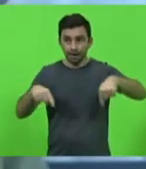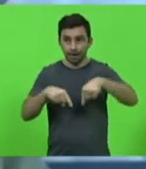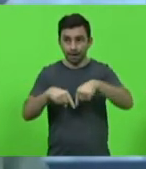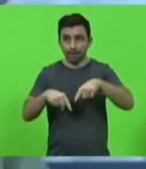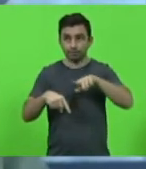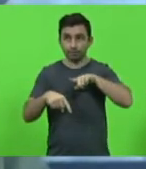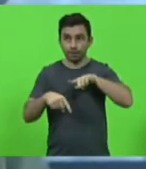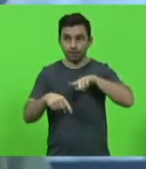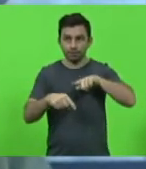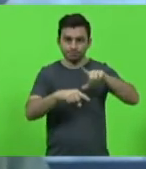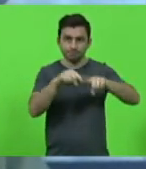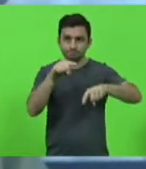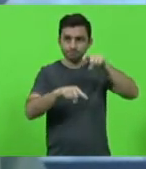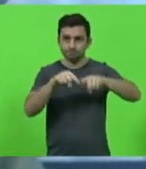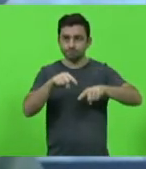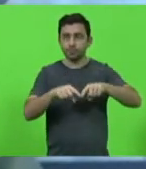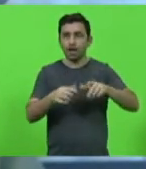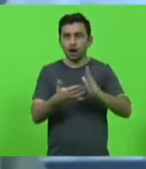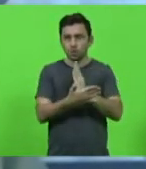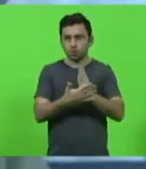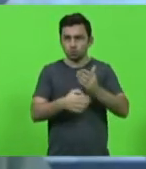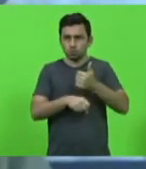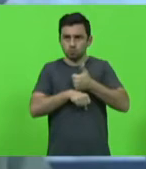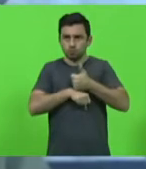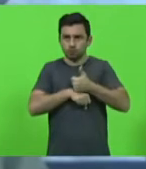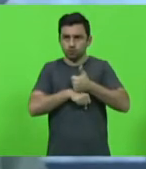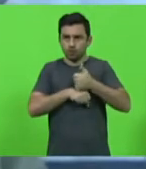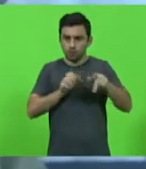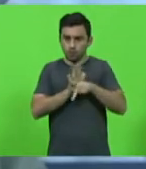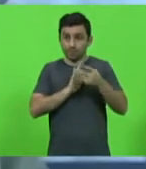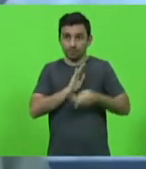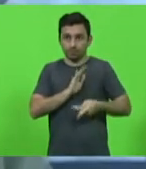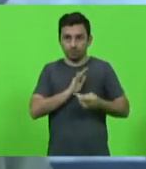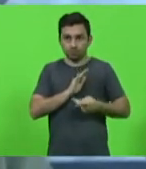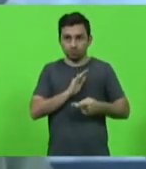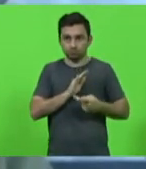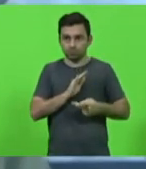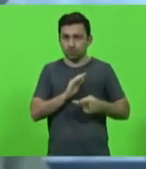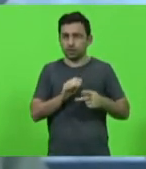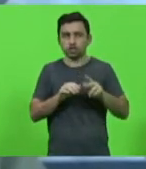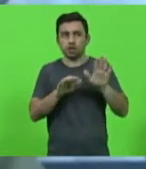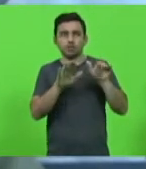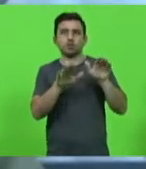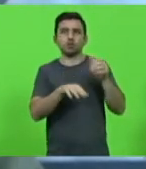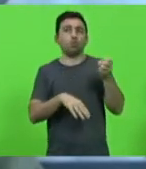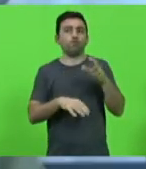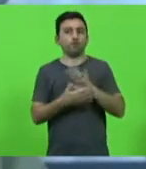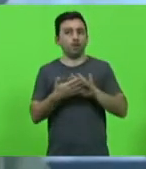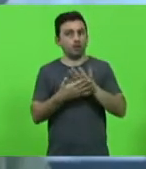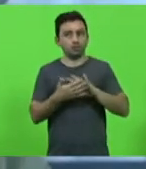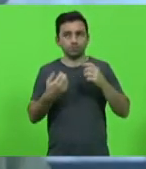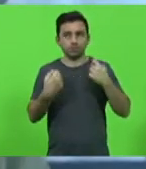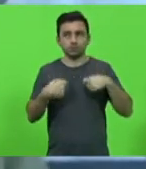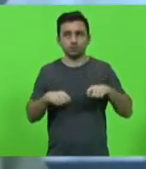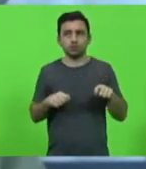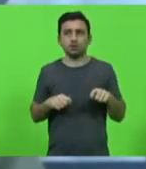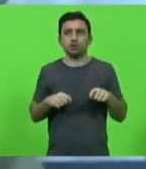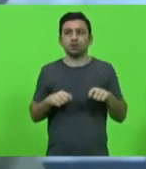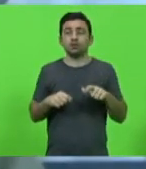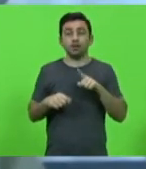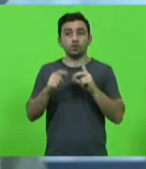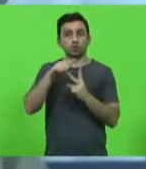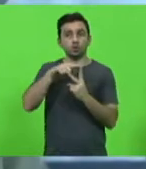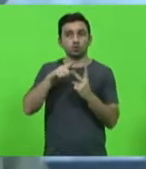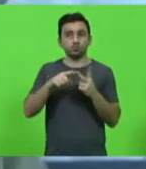equipamentos, profissionais que já são da casa, então não são contratações novas. Nós teremos dois